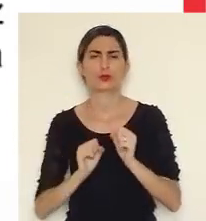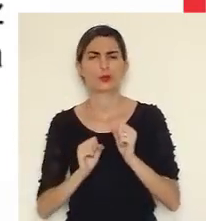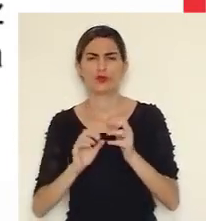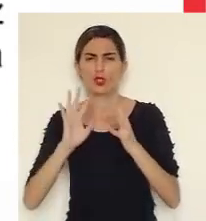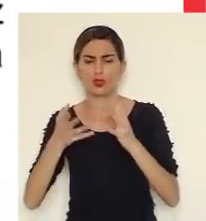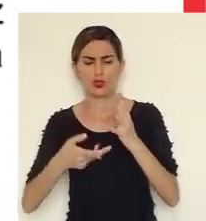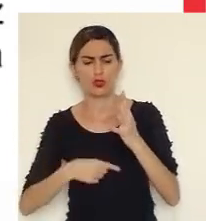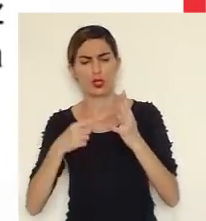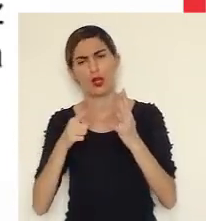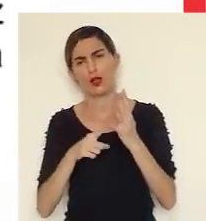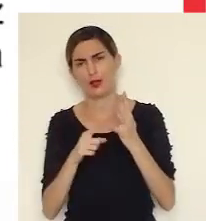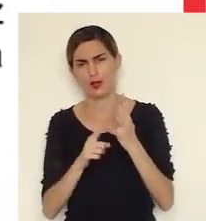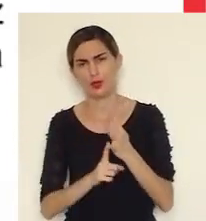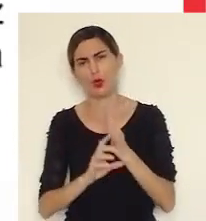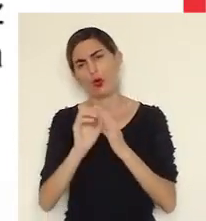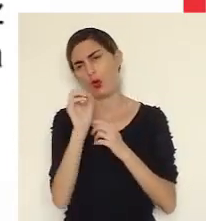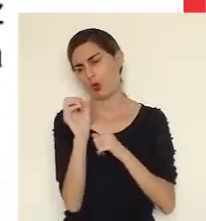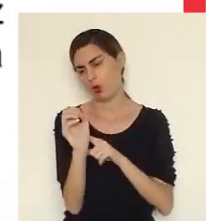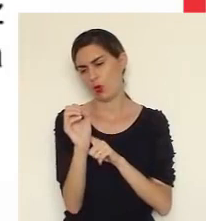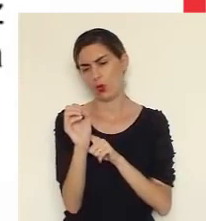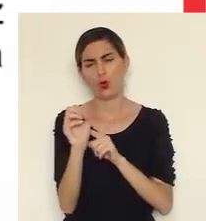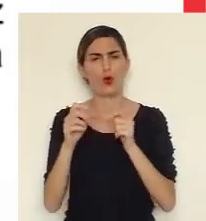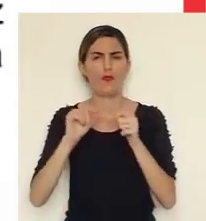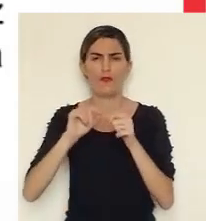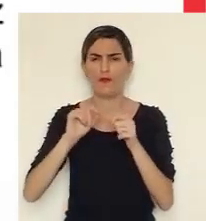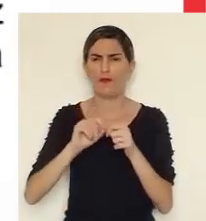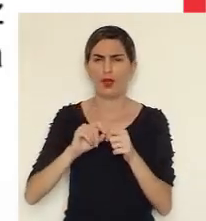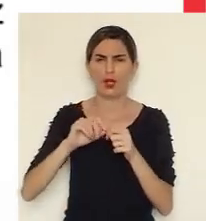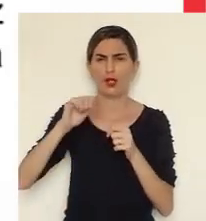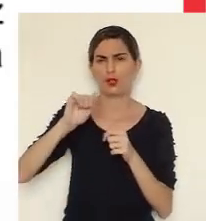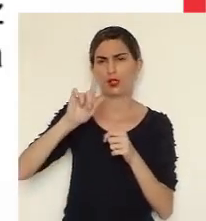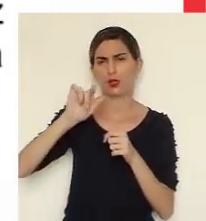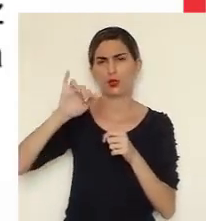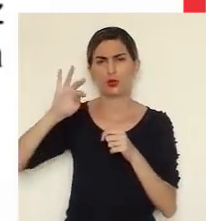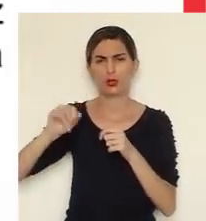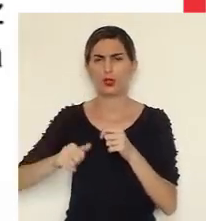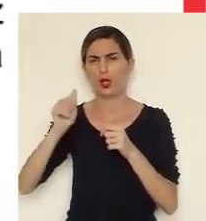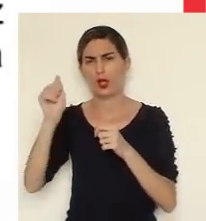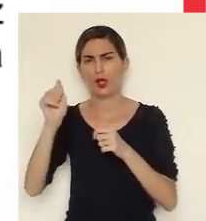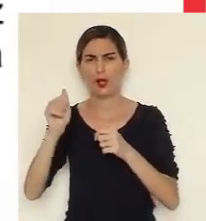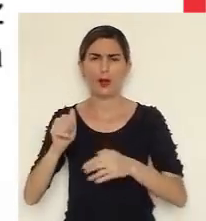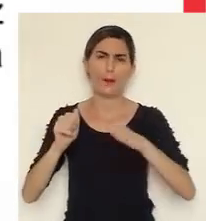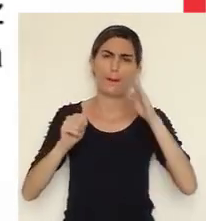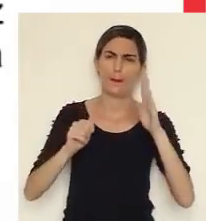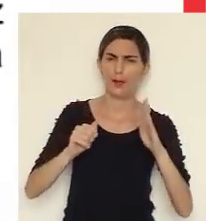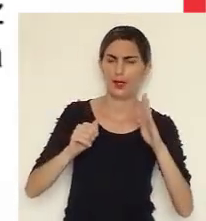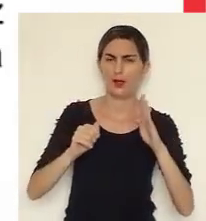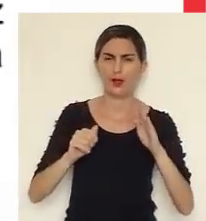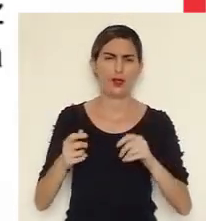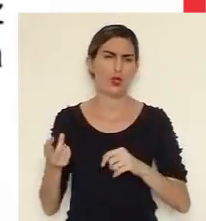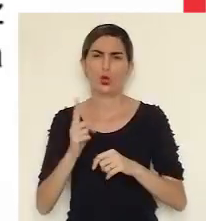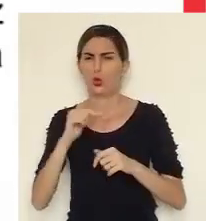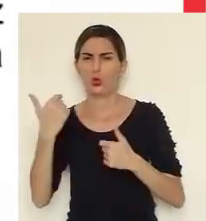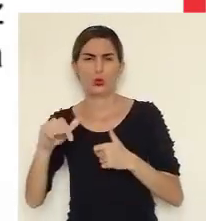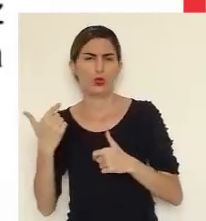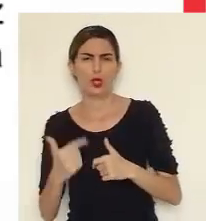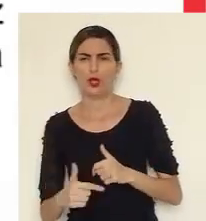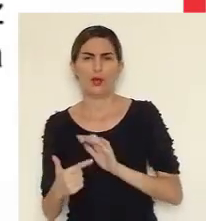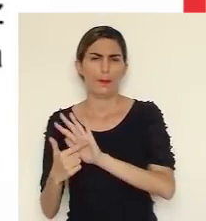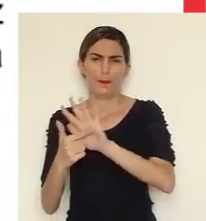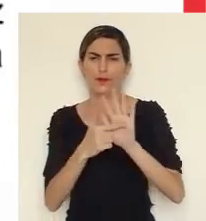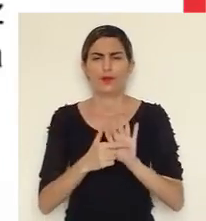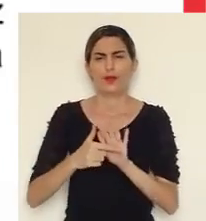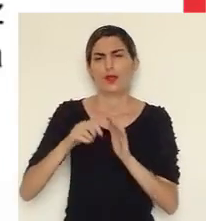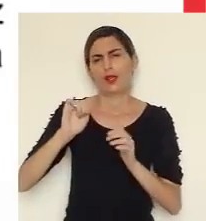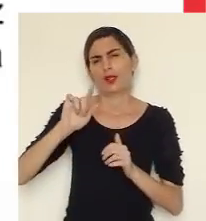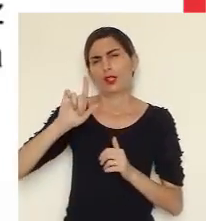aglutinogênios. Já o indivíduo com hemácias do tipo O produz aglutininas anti-A e anti-B, pois não